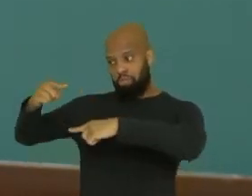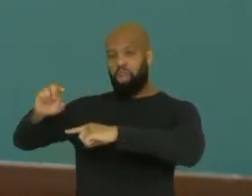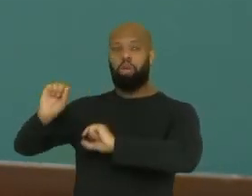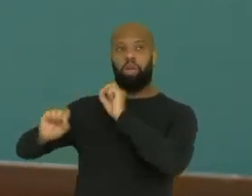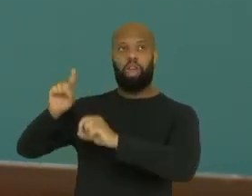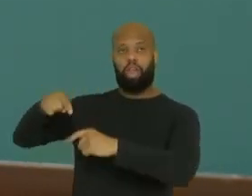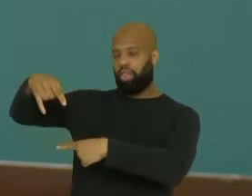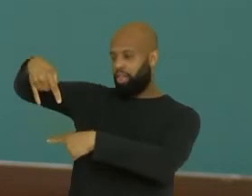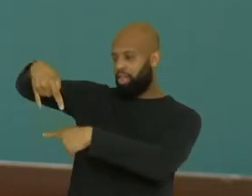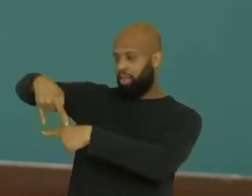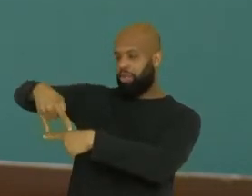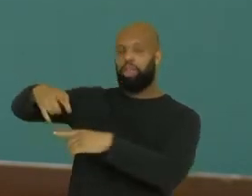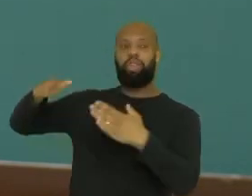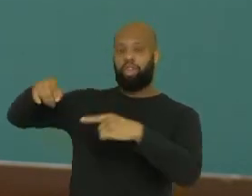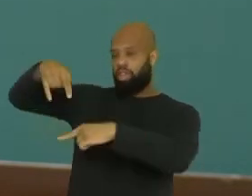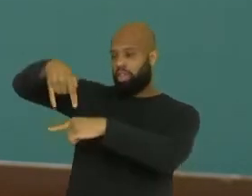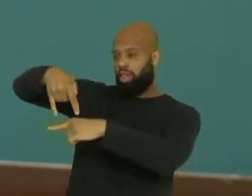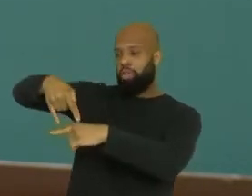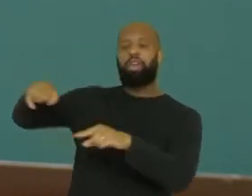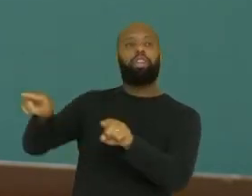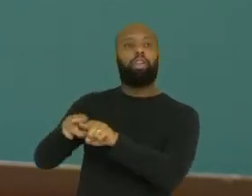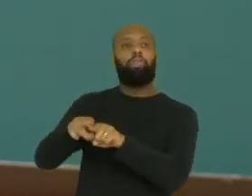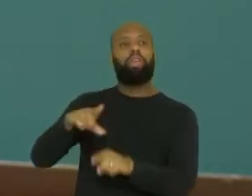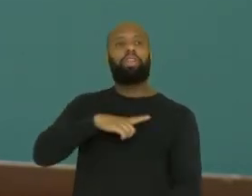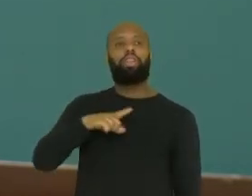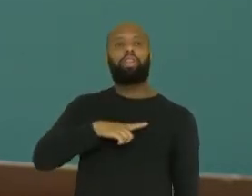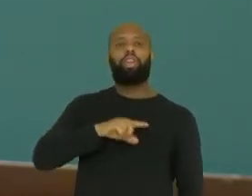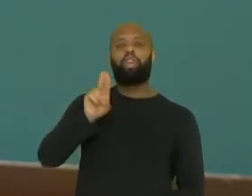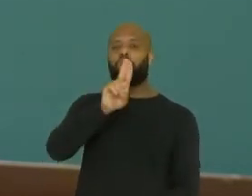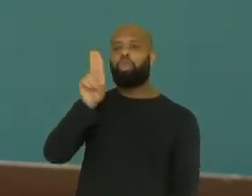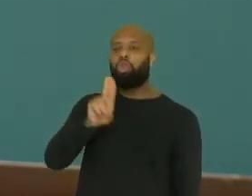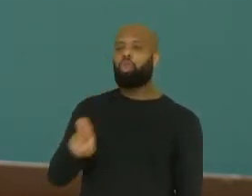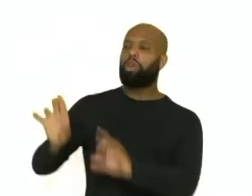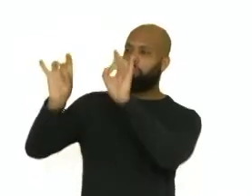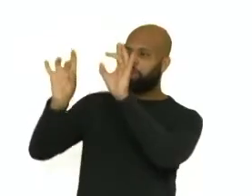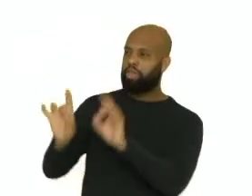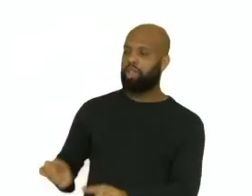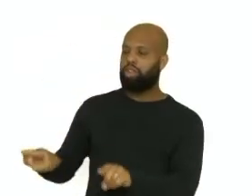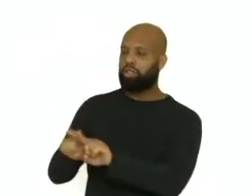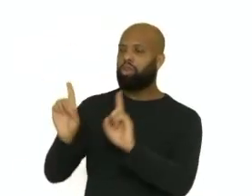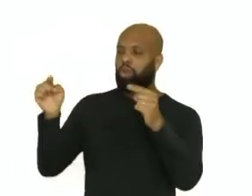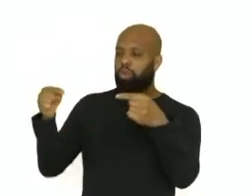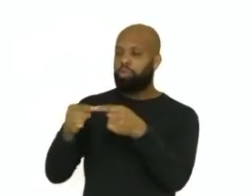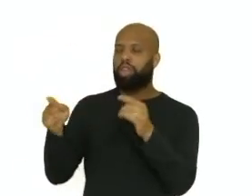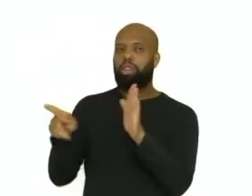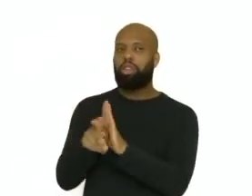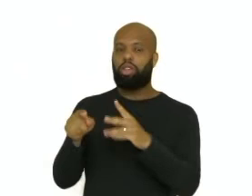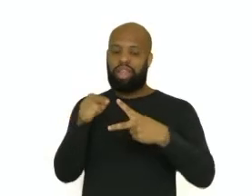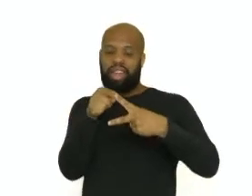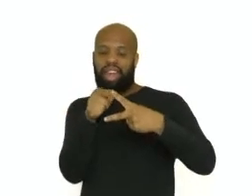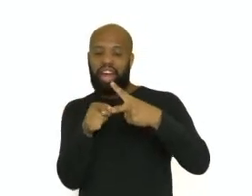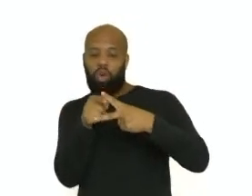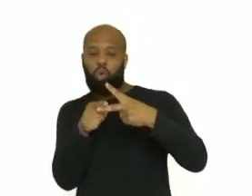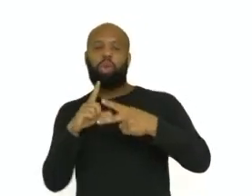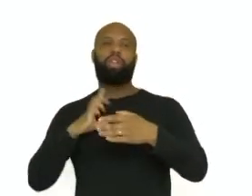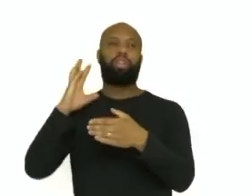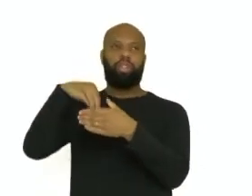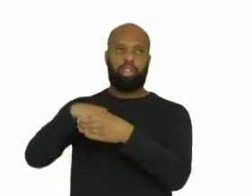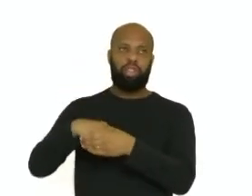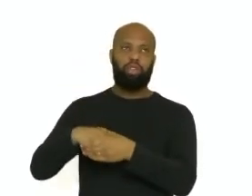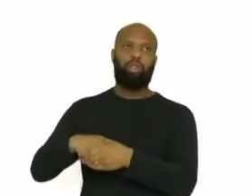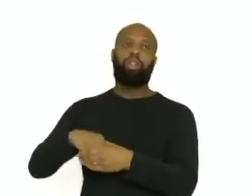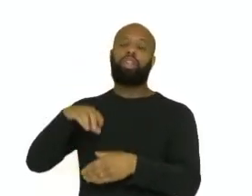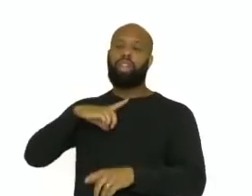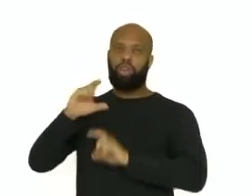trapézio são os trapézios a gente também pode classificar eles de acordo com os seus ângulos tão